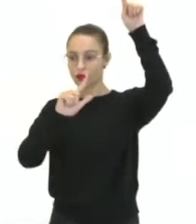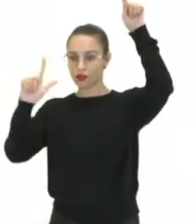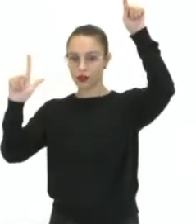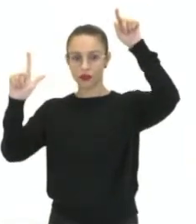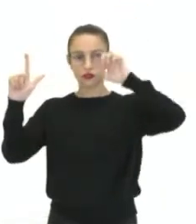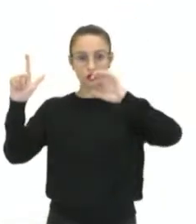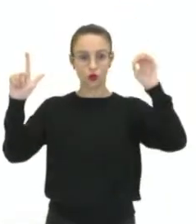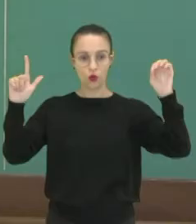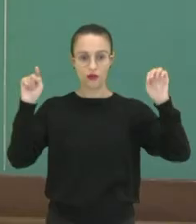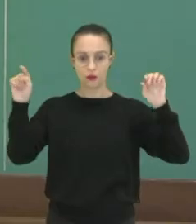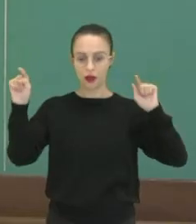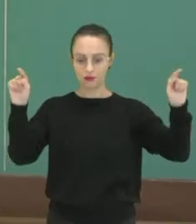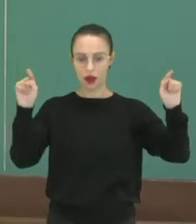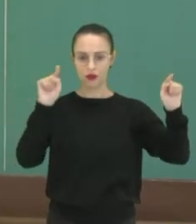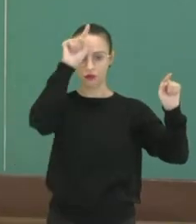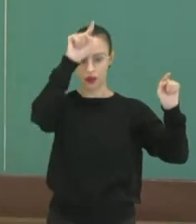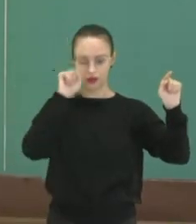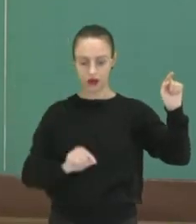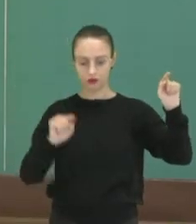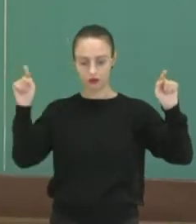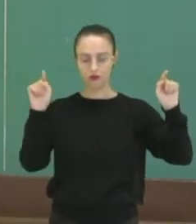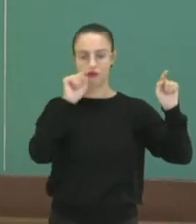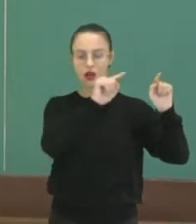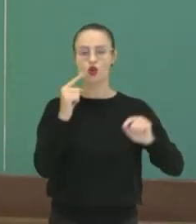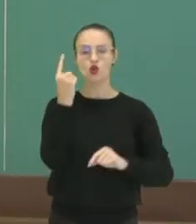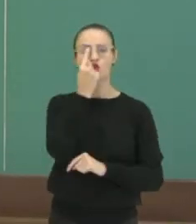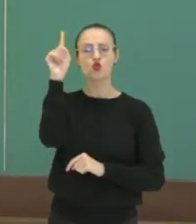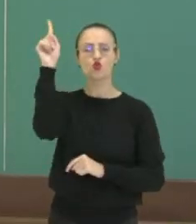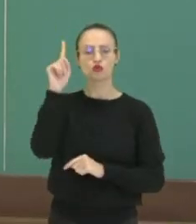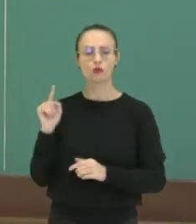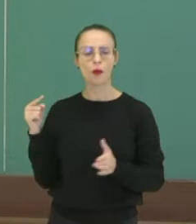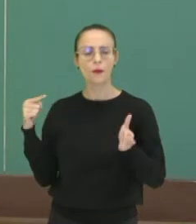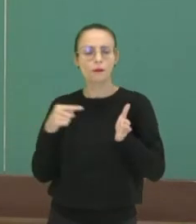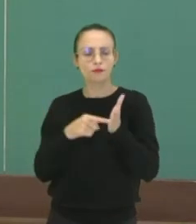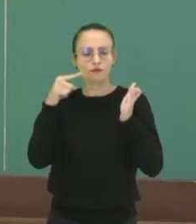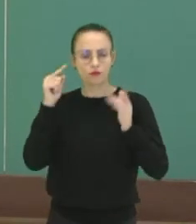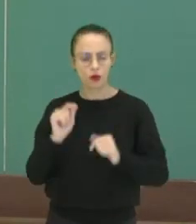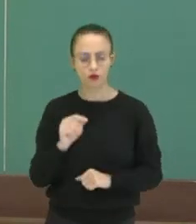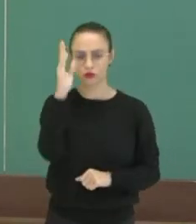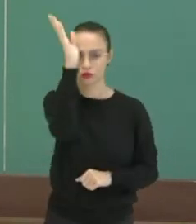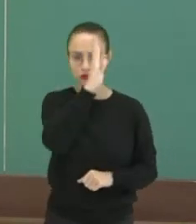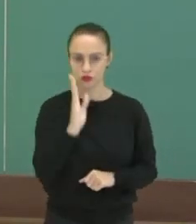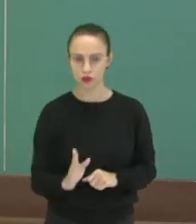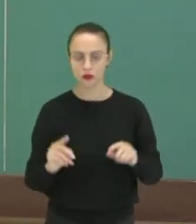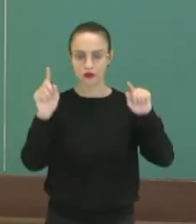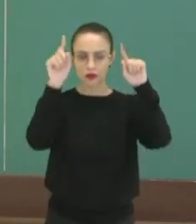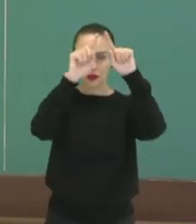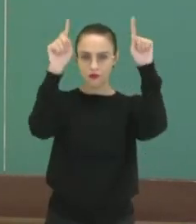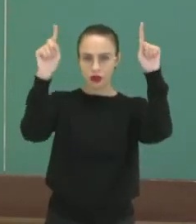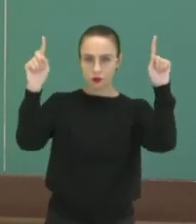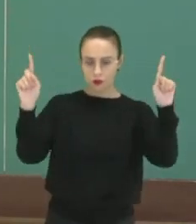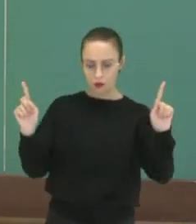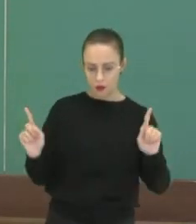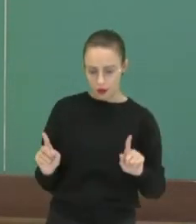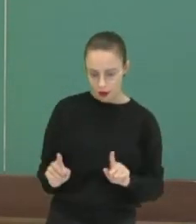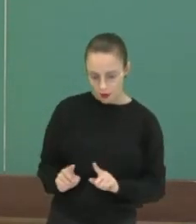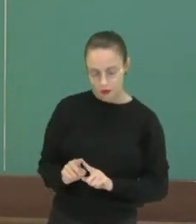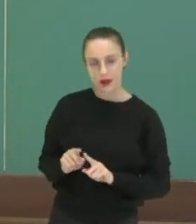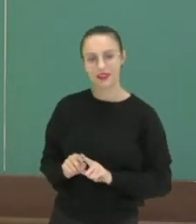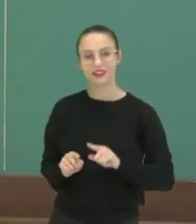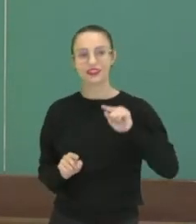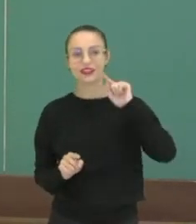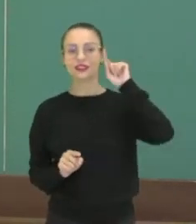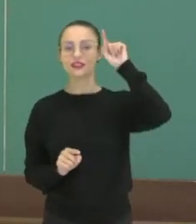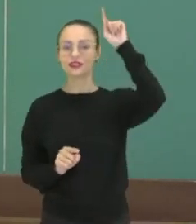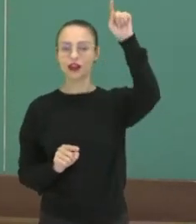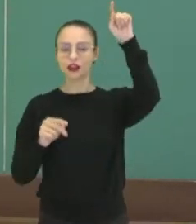e extremo oeste. Ou seja, qual é o último ponto do território brasileiro lá na porção norte? É o Monte Caburaí. Se a